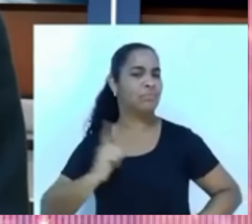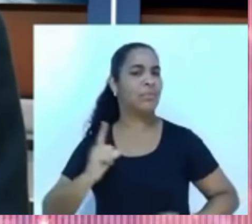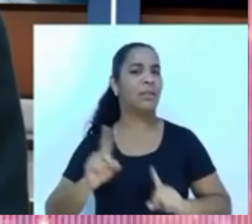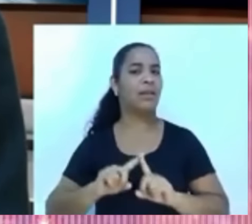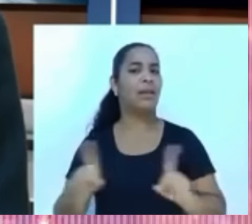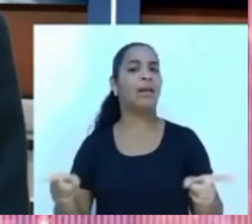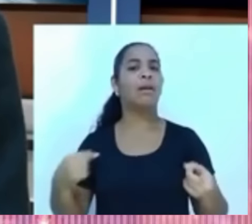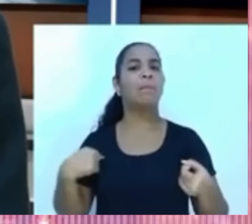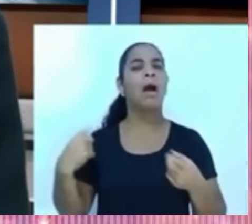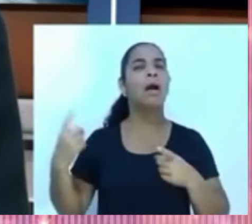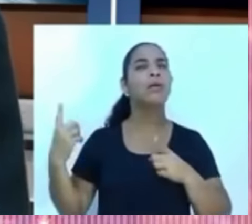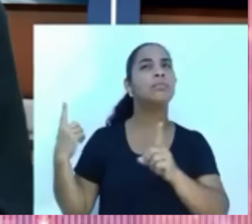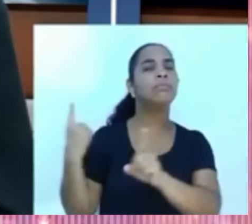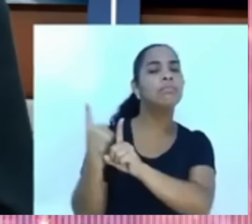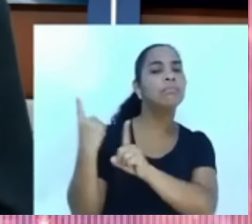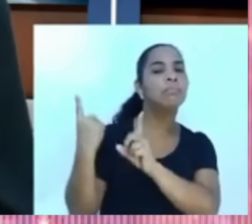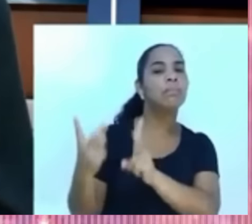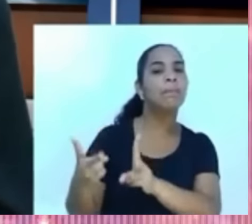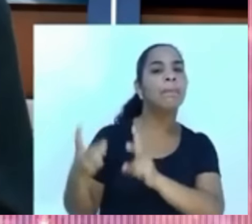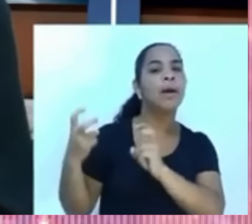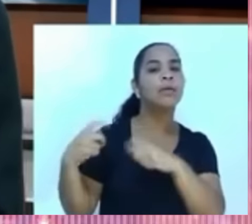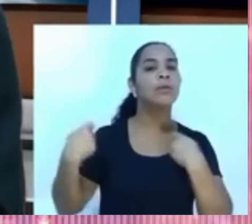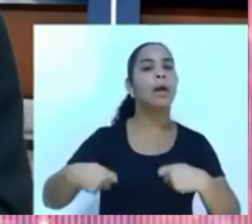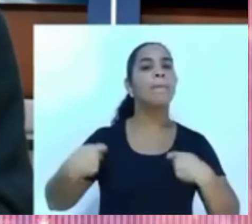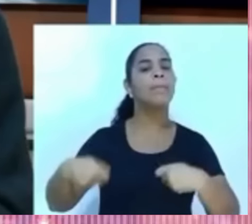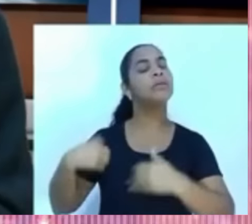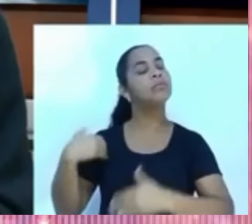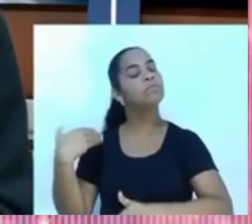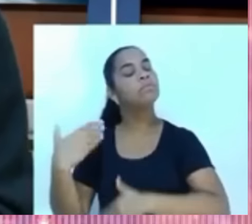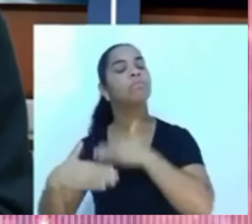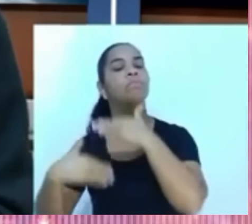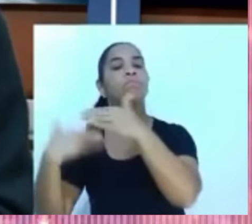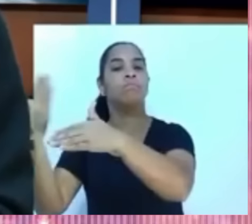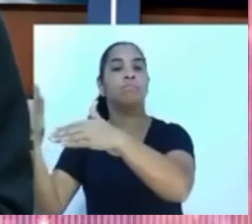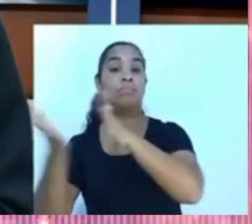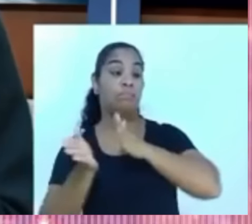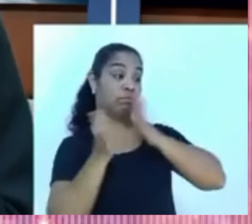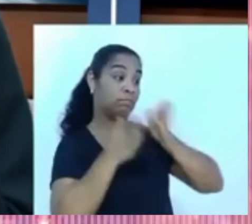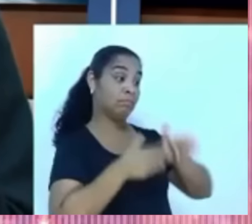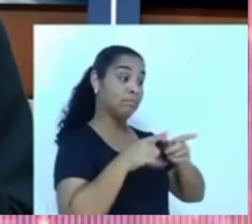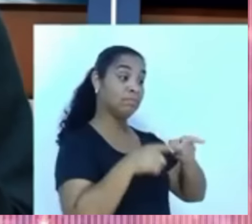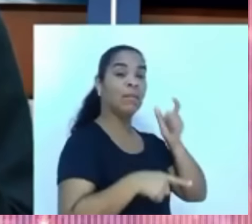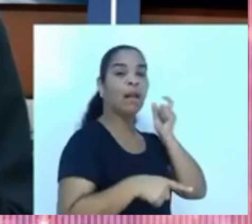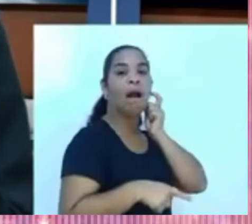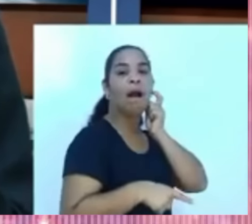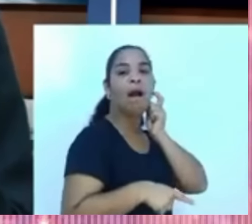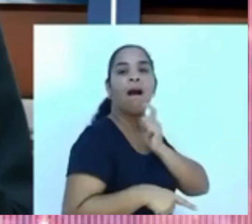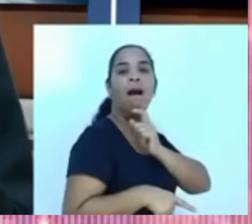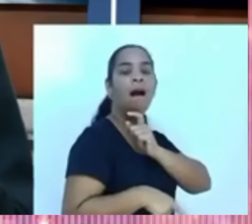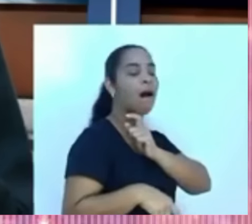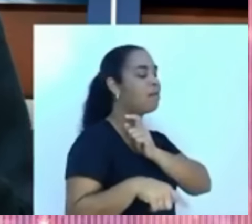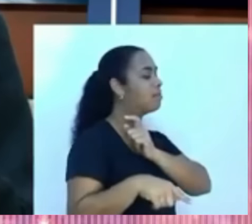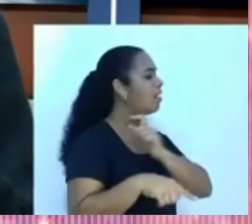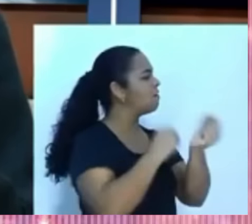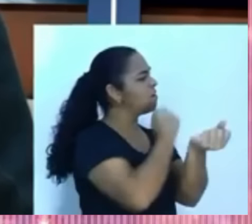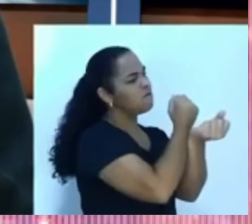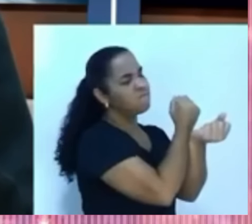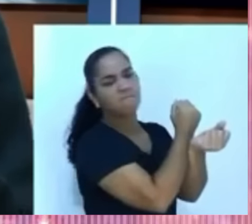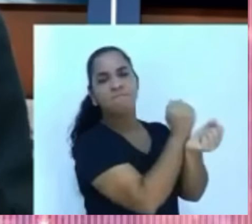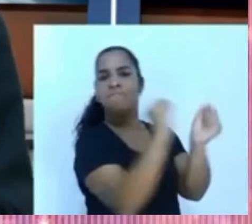tentar dificultar a marcha gloriosa o segundo arrebenta todas as amarras